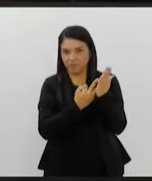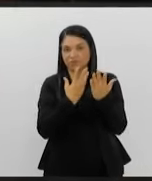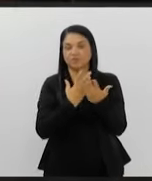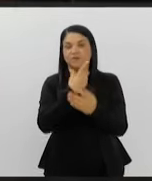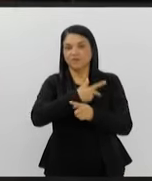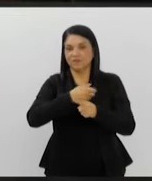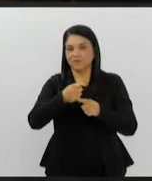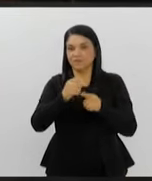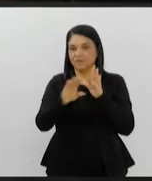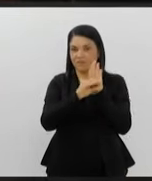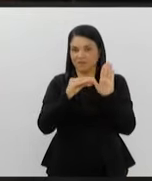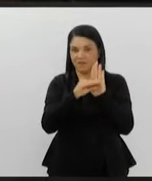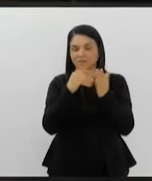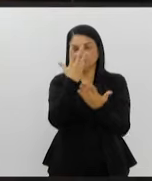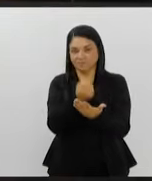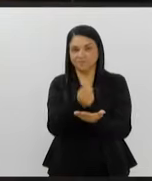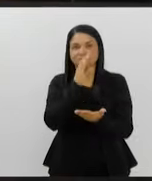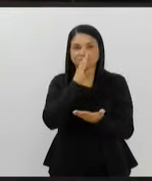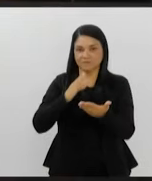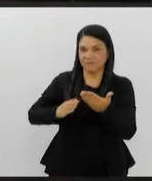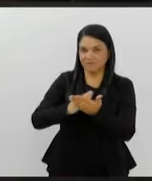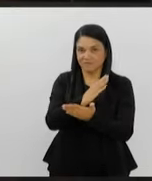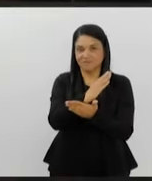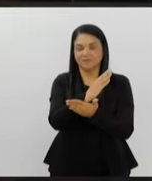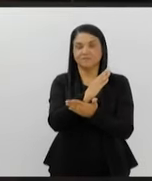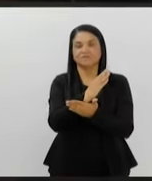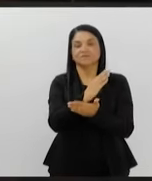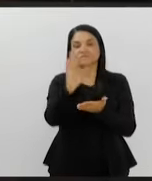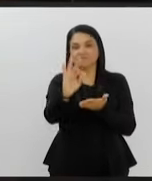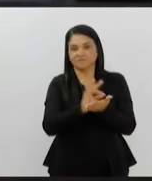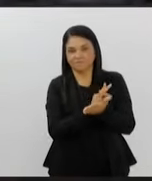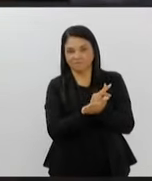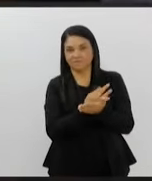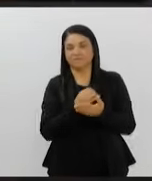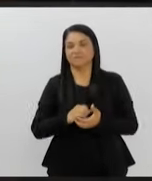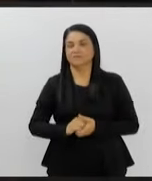Os senhores que aprovam, permaneçam como estão. Aprovado. Vai autógrafo.